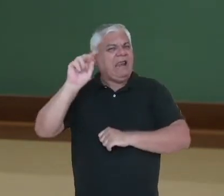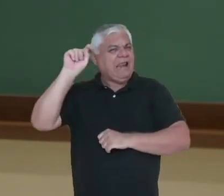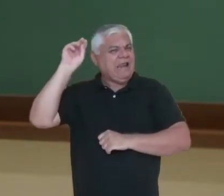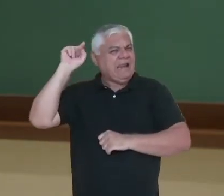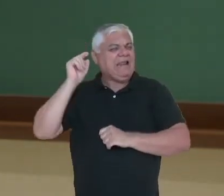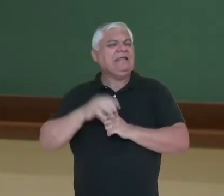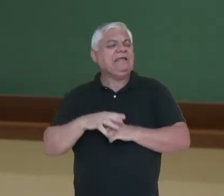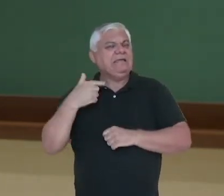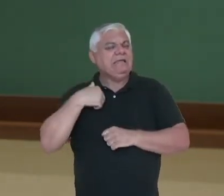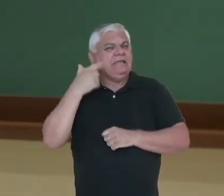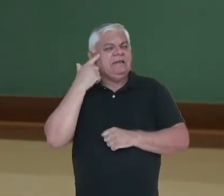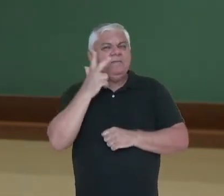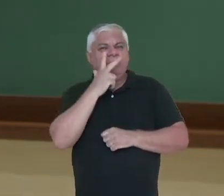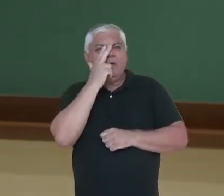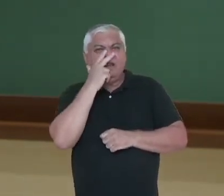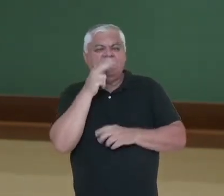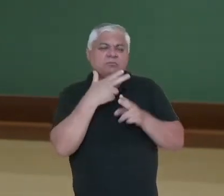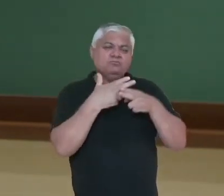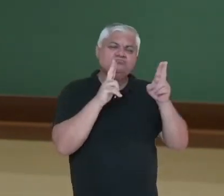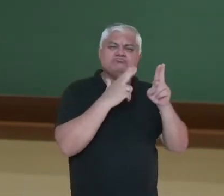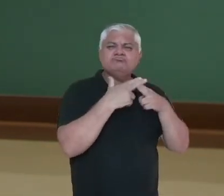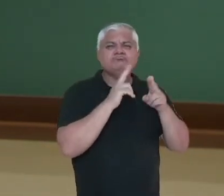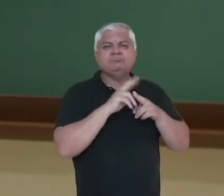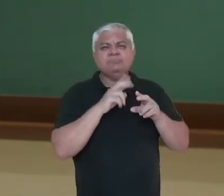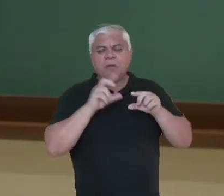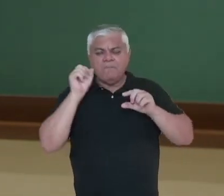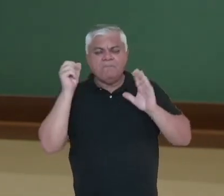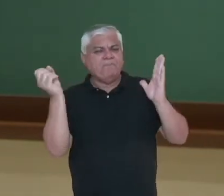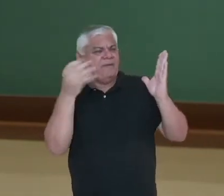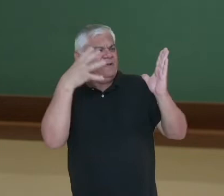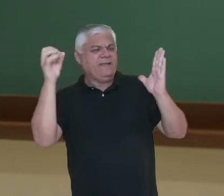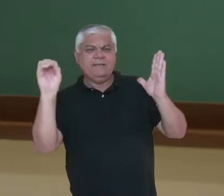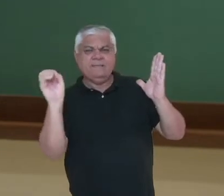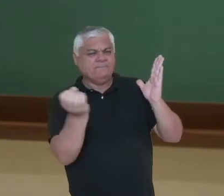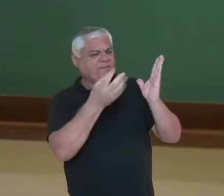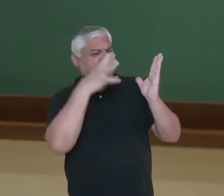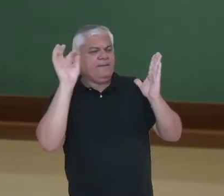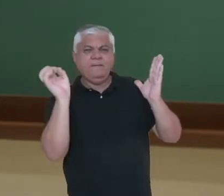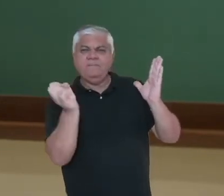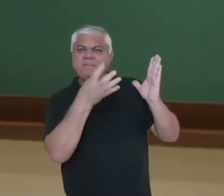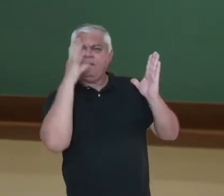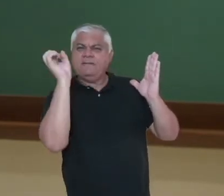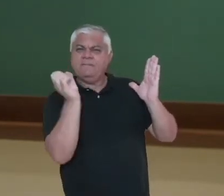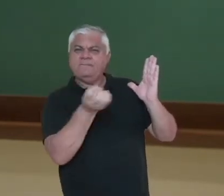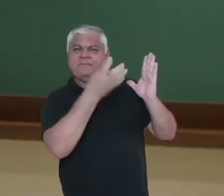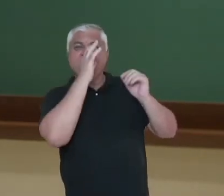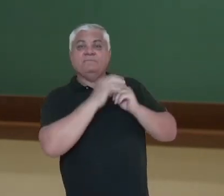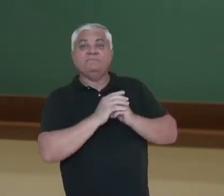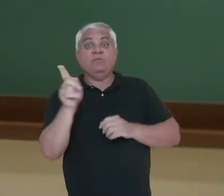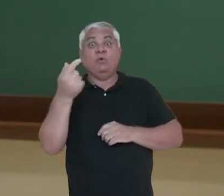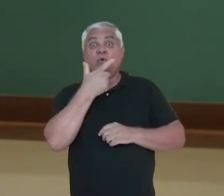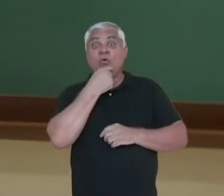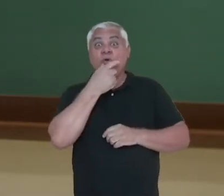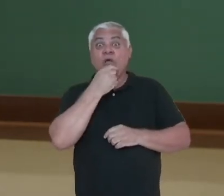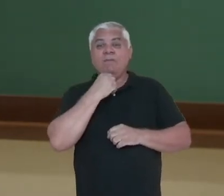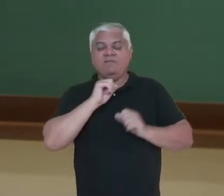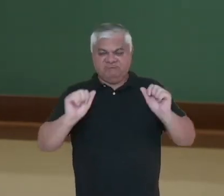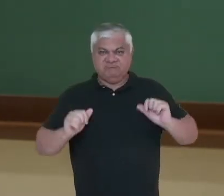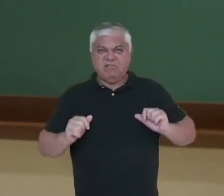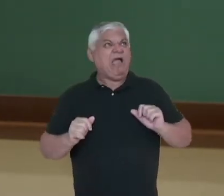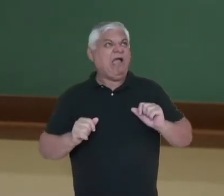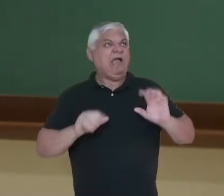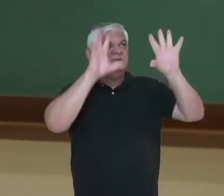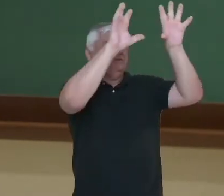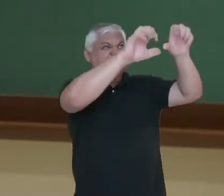coisa bem tímida, que era um gotejamento de tinta sobre a tela. Pollock ele ampliou isso, ele pegou a tela, colocou no chão e ele